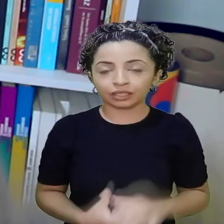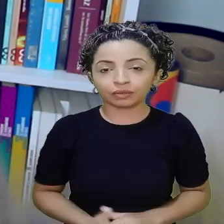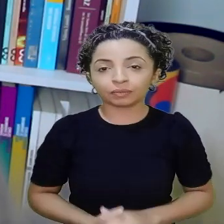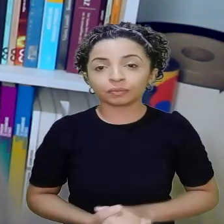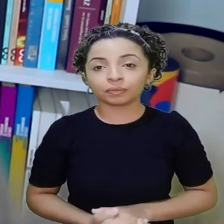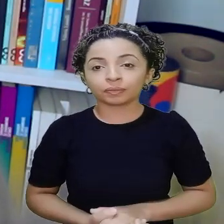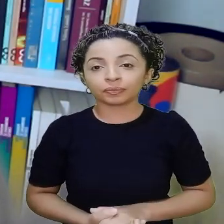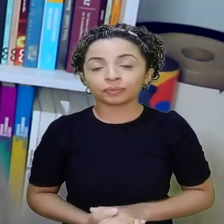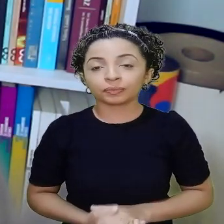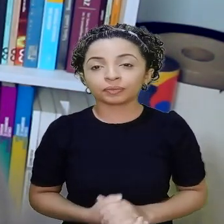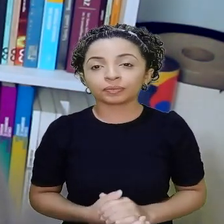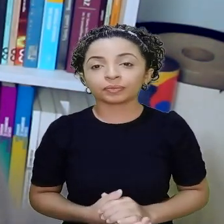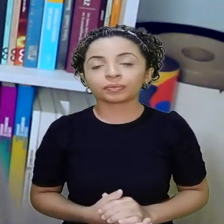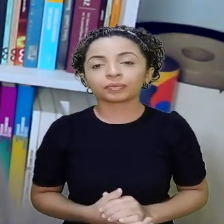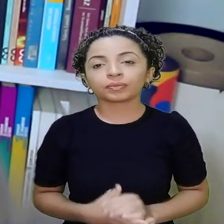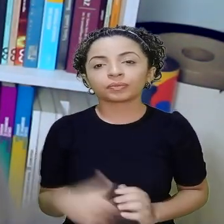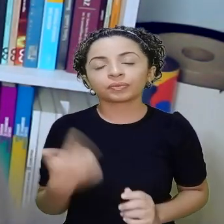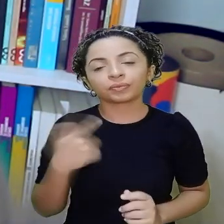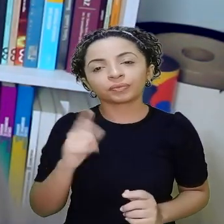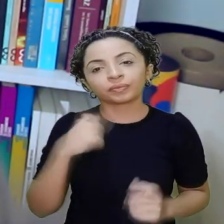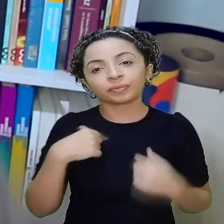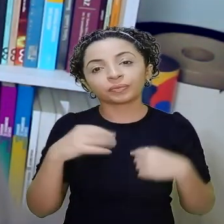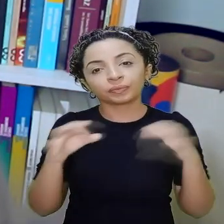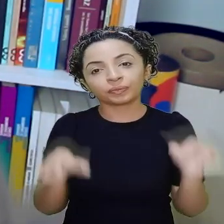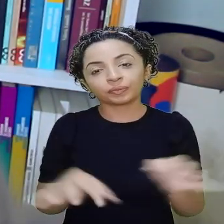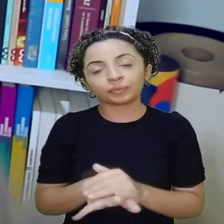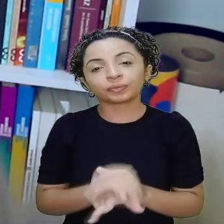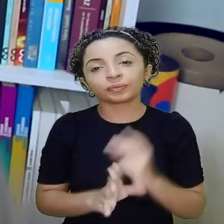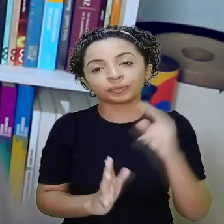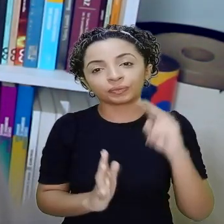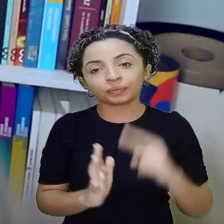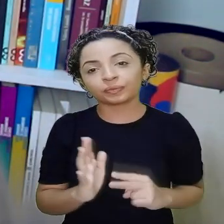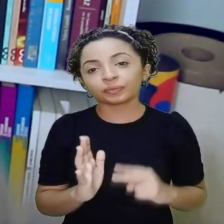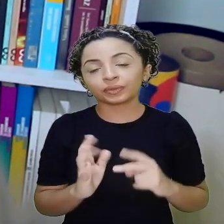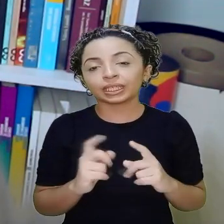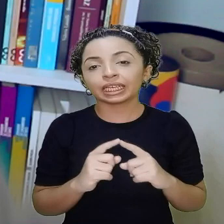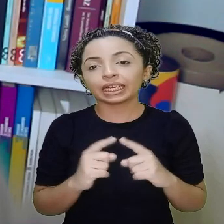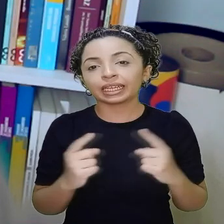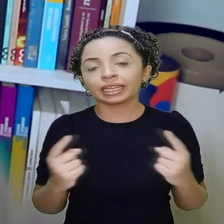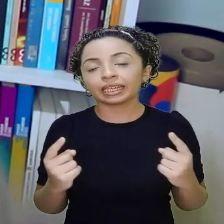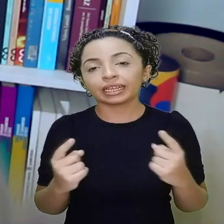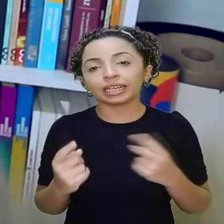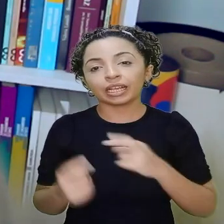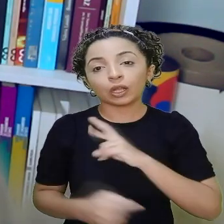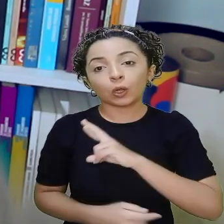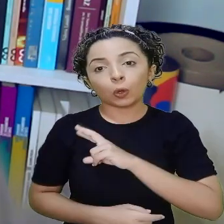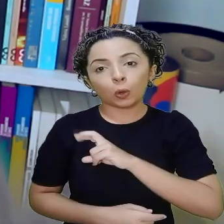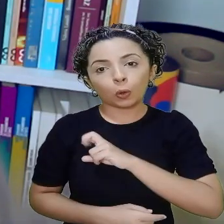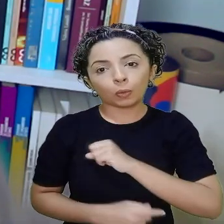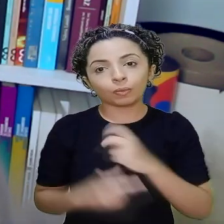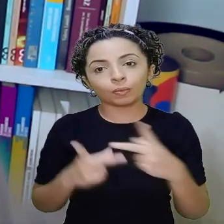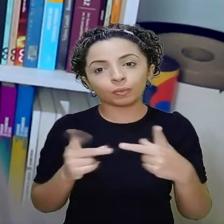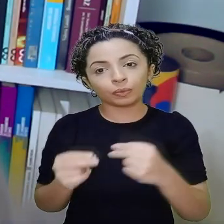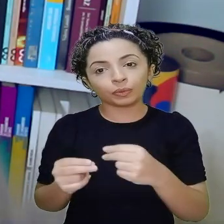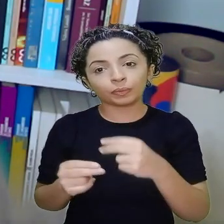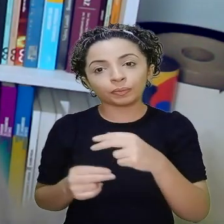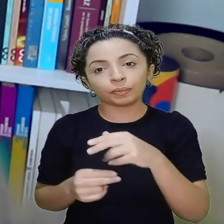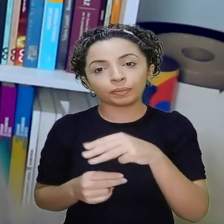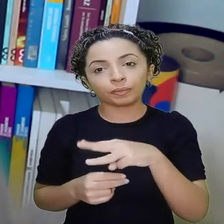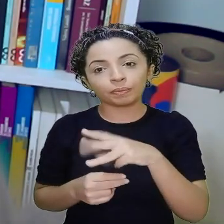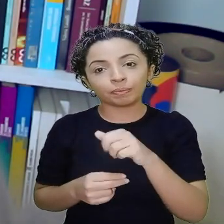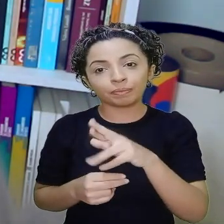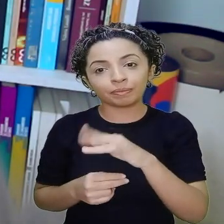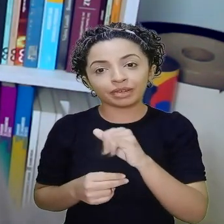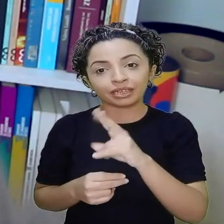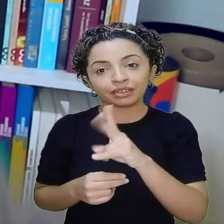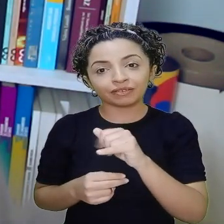Lucchesi. Depois eu concluí a leitura de um romance premiado da Maria Valéria Rezende,